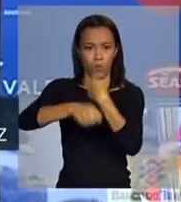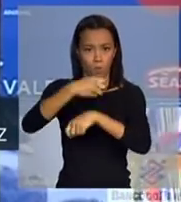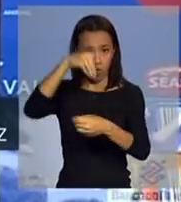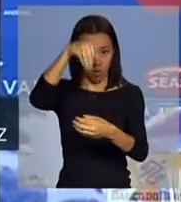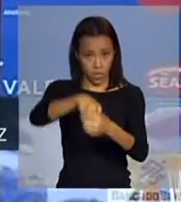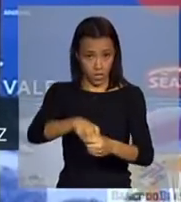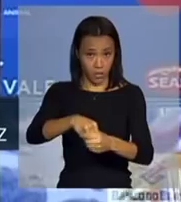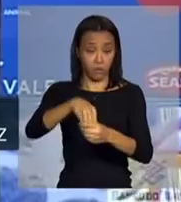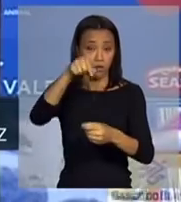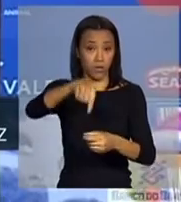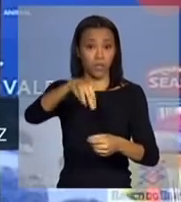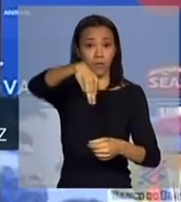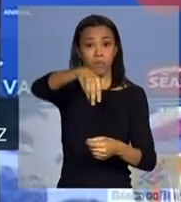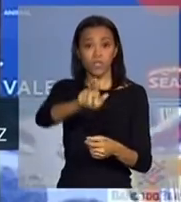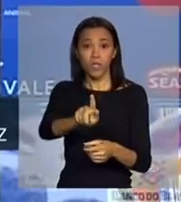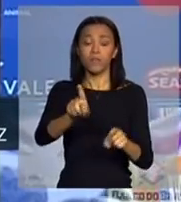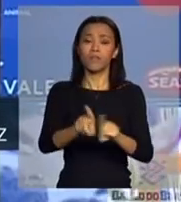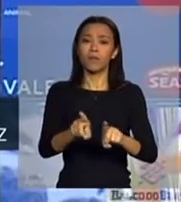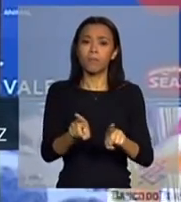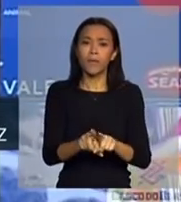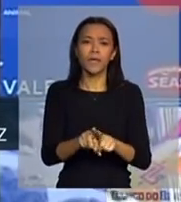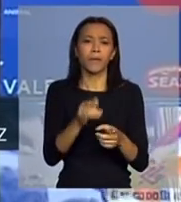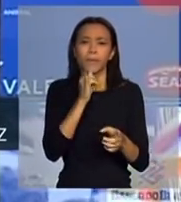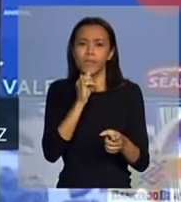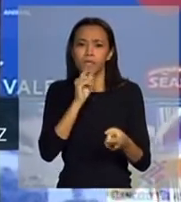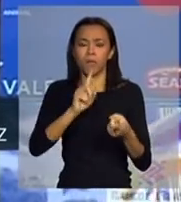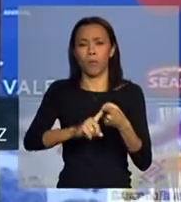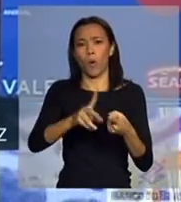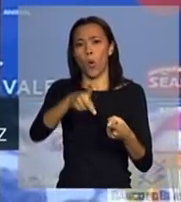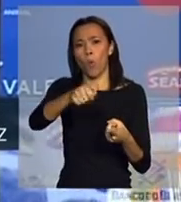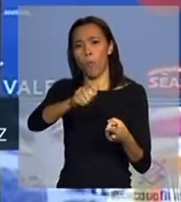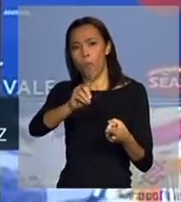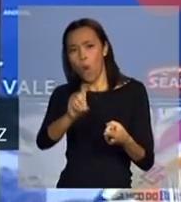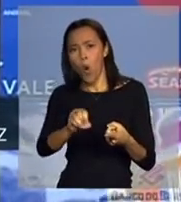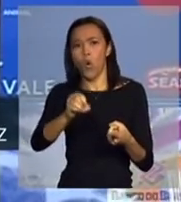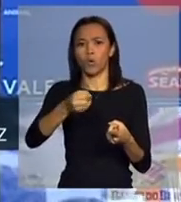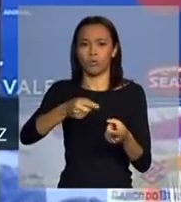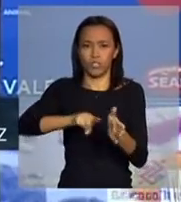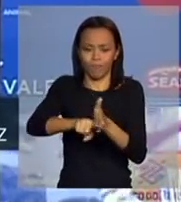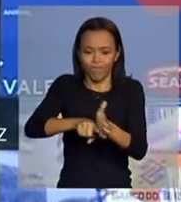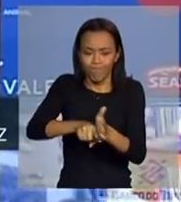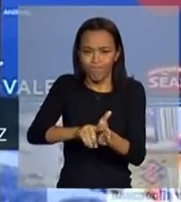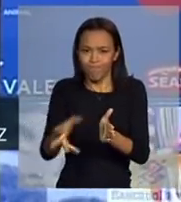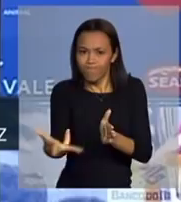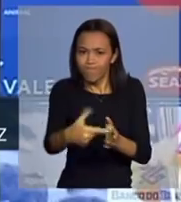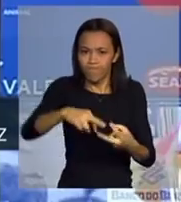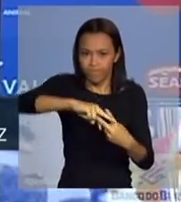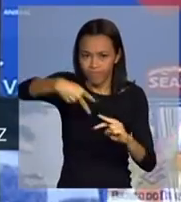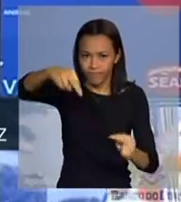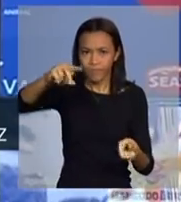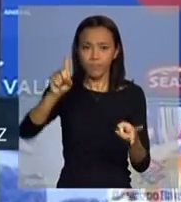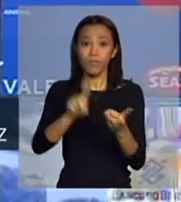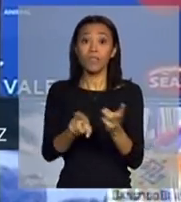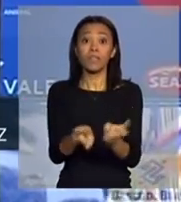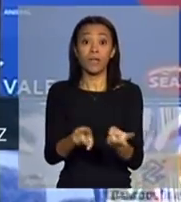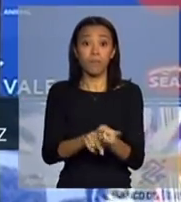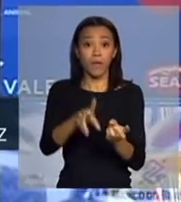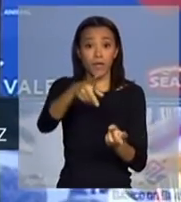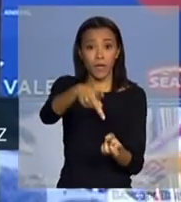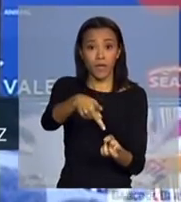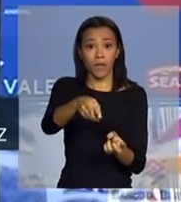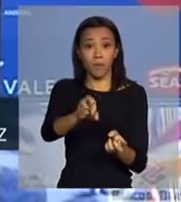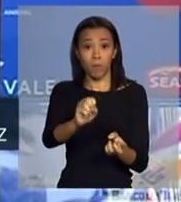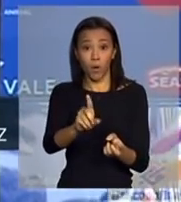inclusive no setor agropecuária, com iniciativas como o Polo de Excelência em Genética Bovina e o Progenética, dos quais temos orgulho